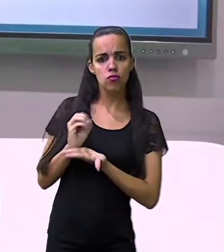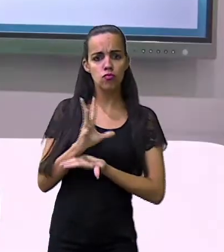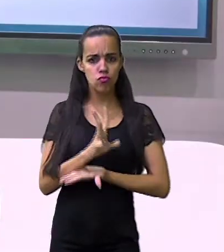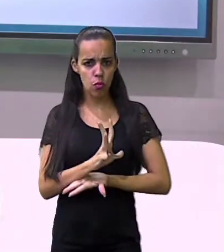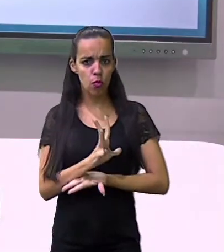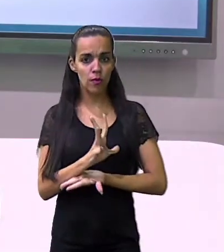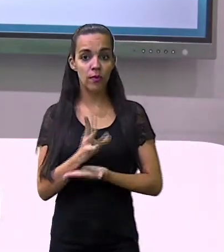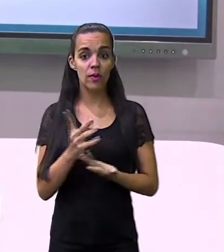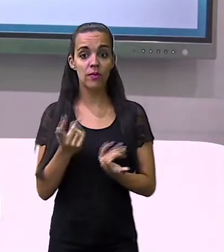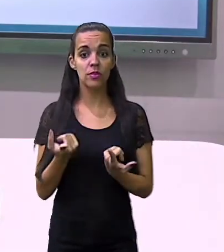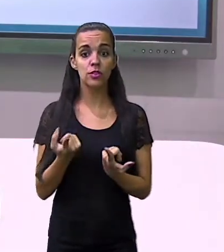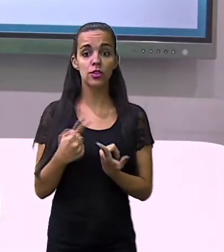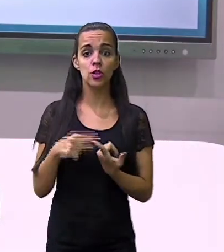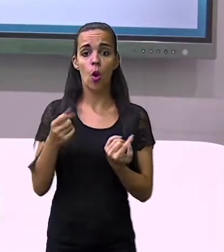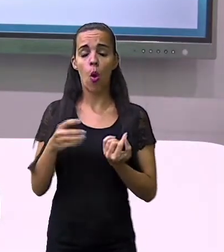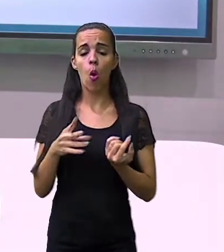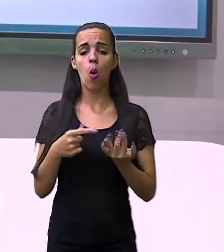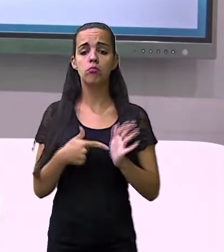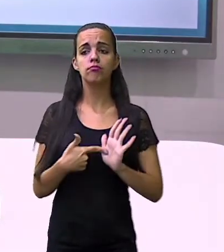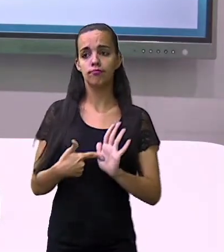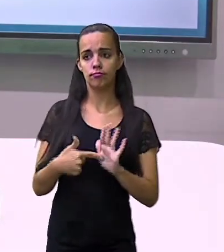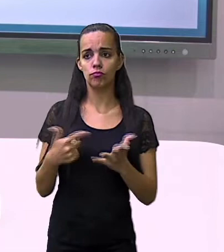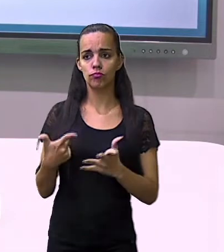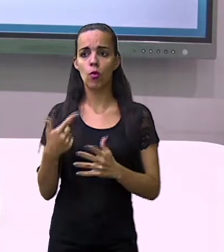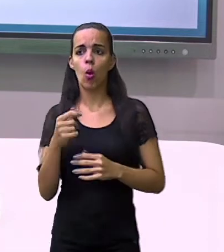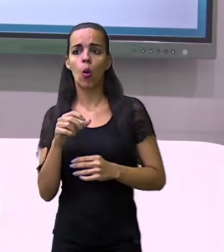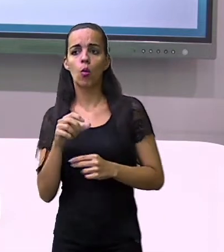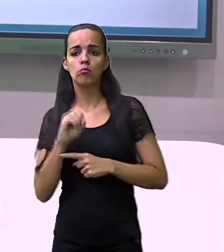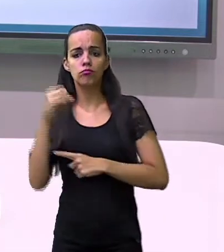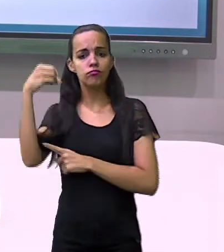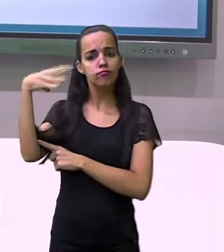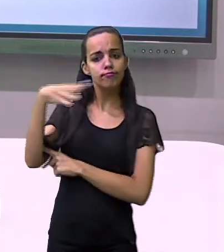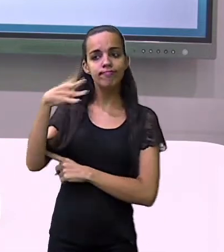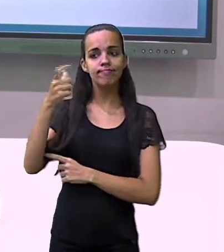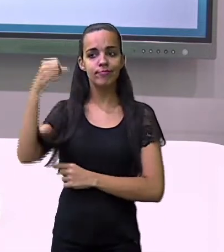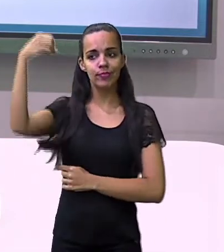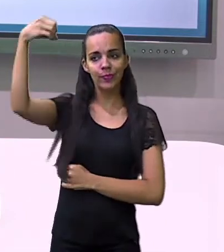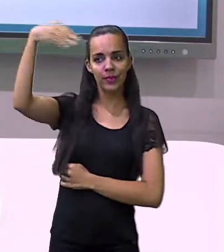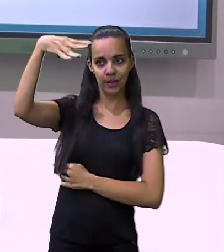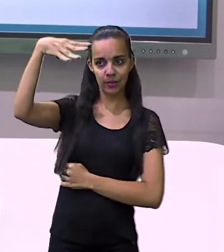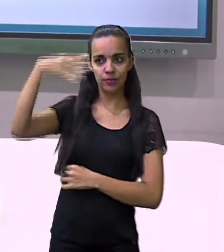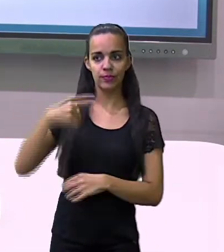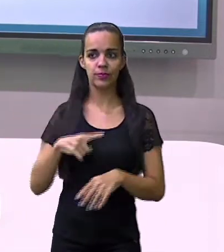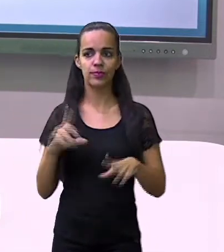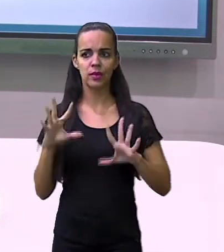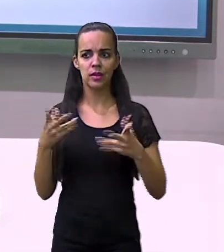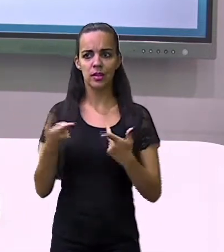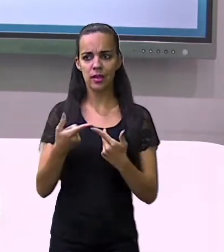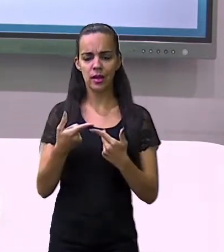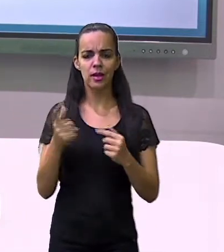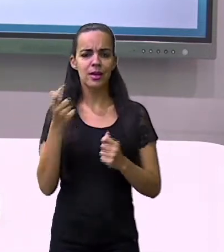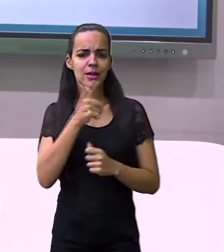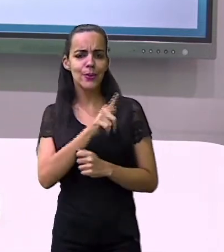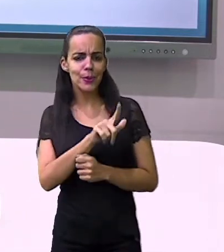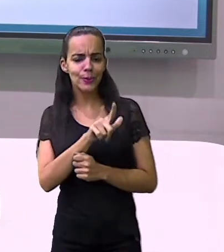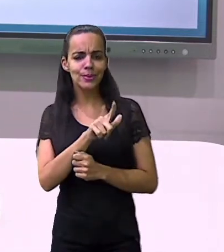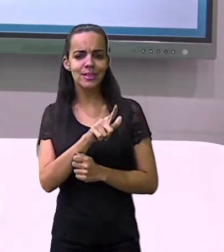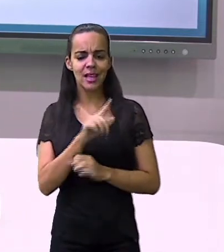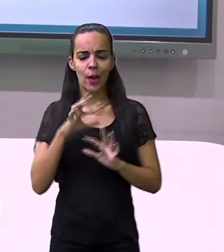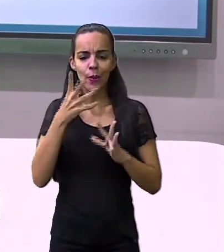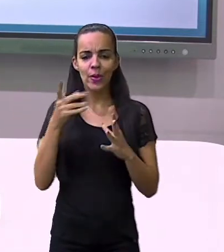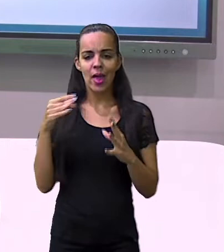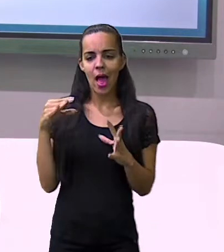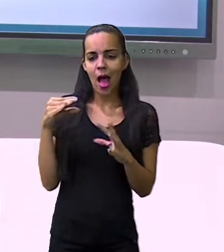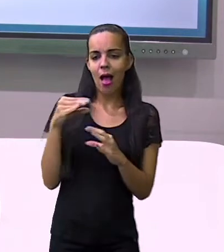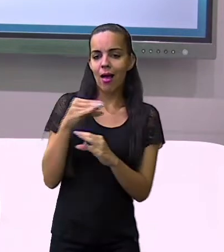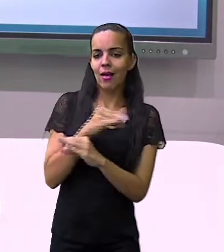reflete. Durante o dia, o Sol emite luz que ilumina e aquece todo o planeta Terra.